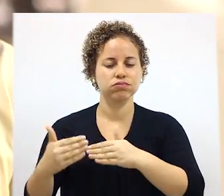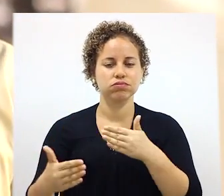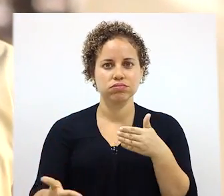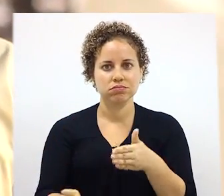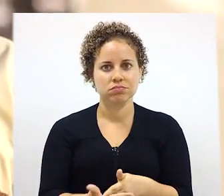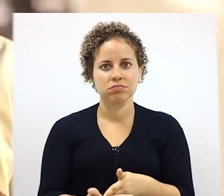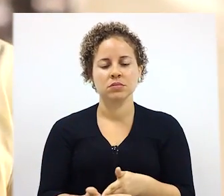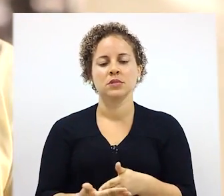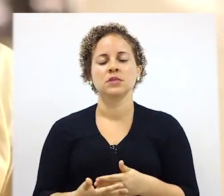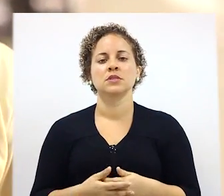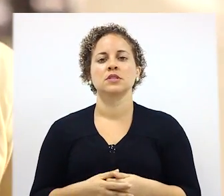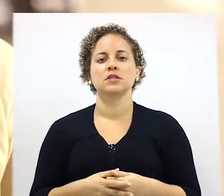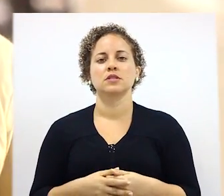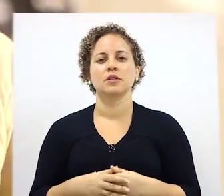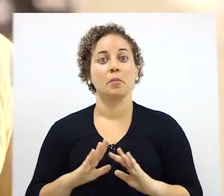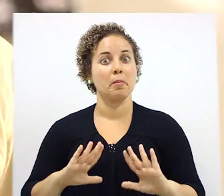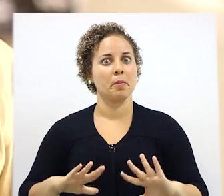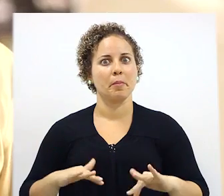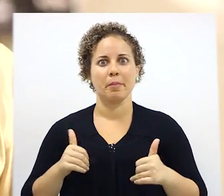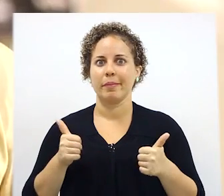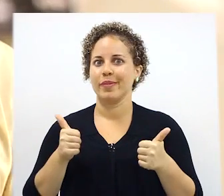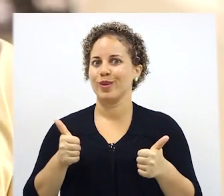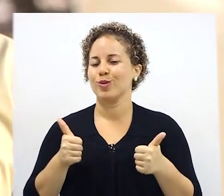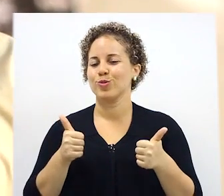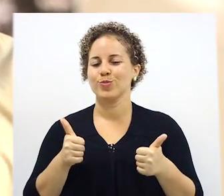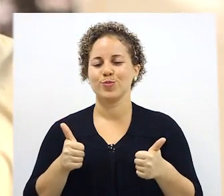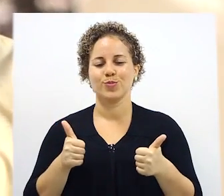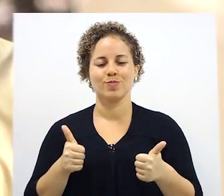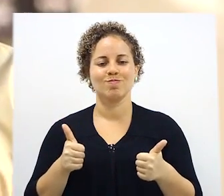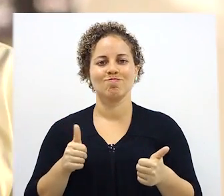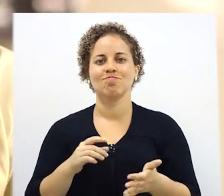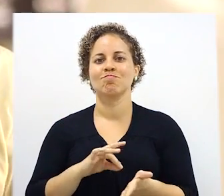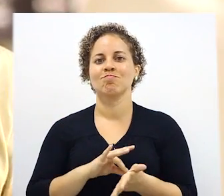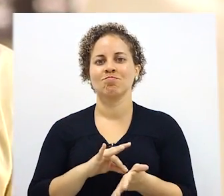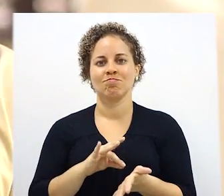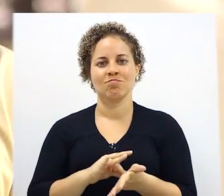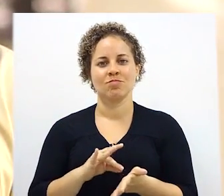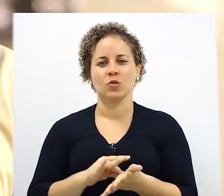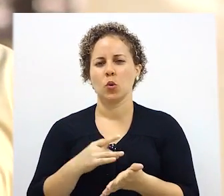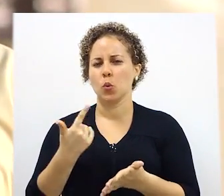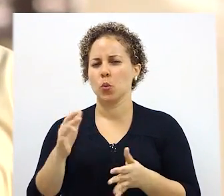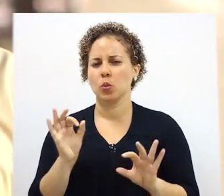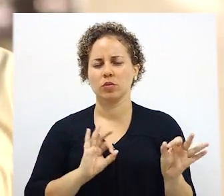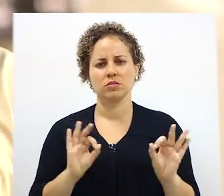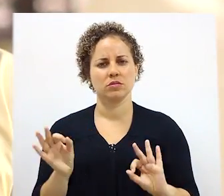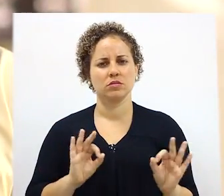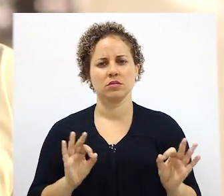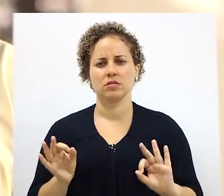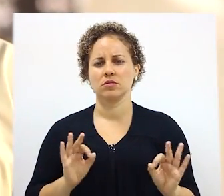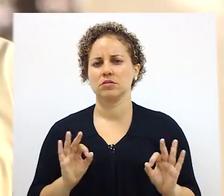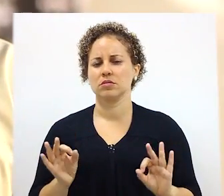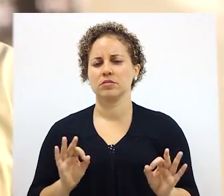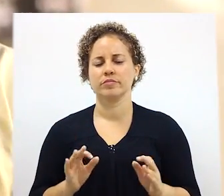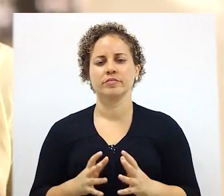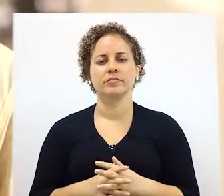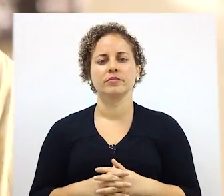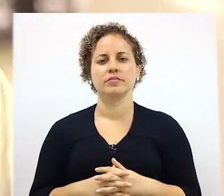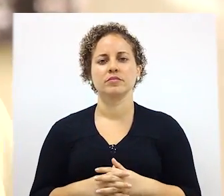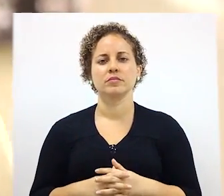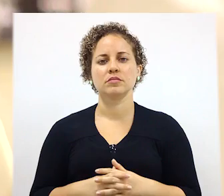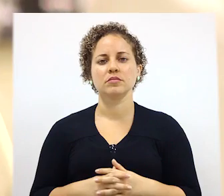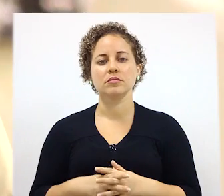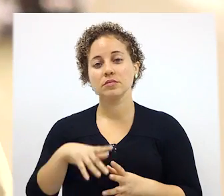cá, houve uma melhora muito grande, né? É outra estrutura que a gente tem no campo, né? E